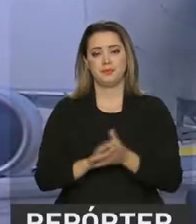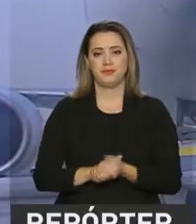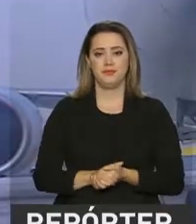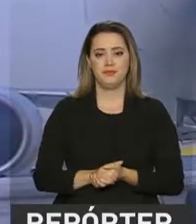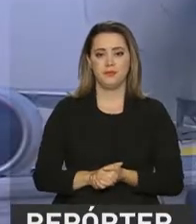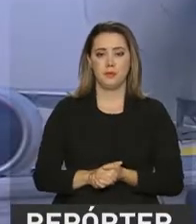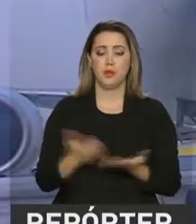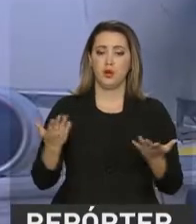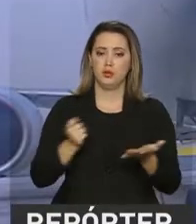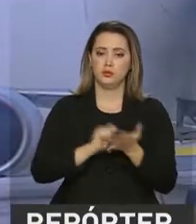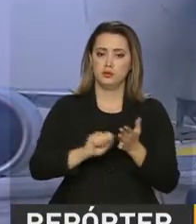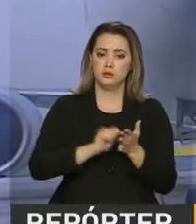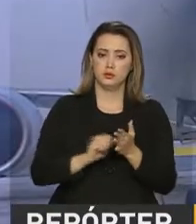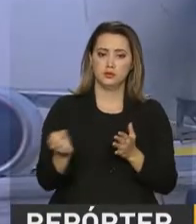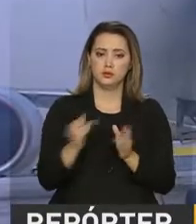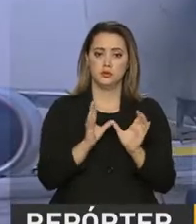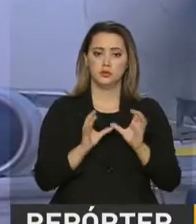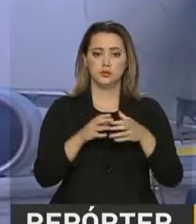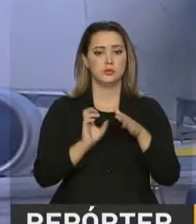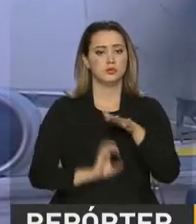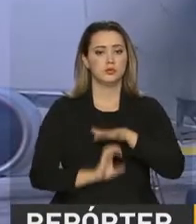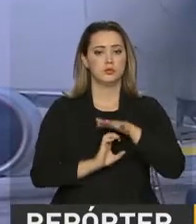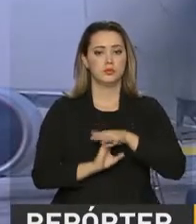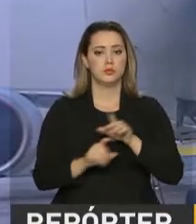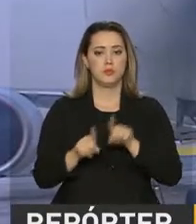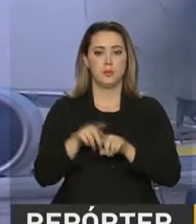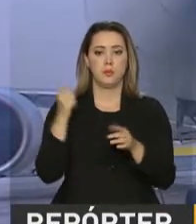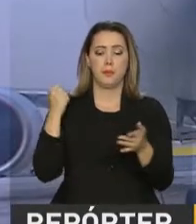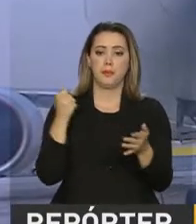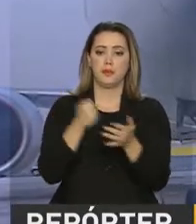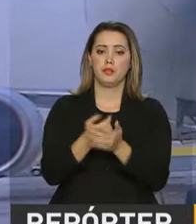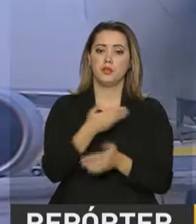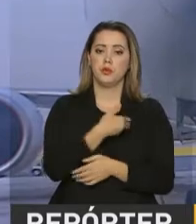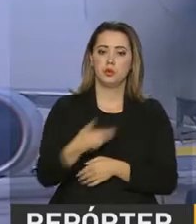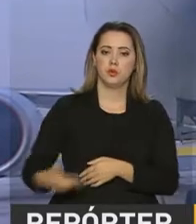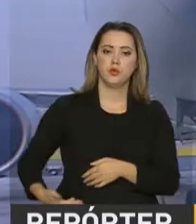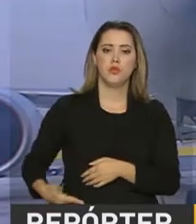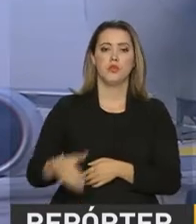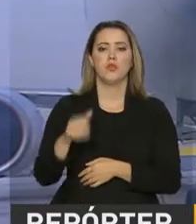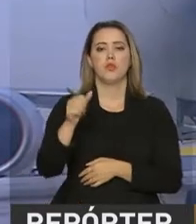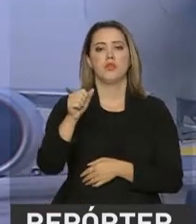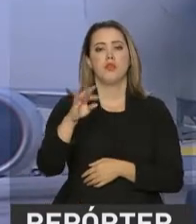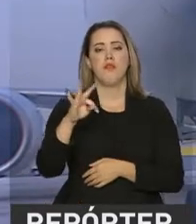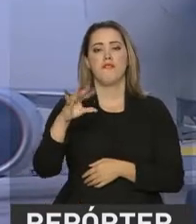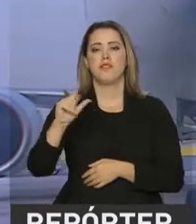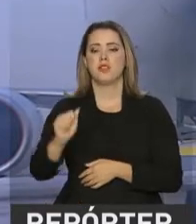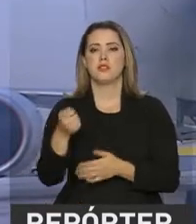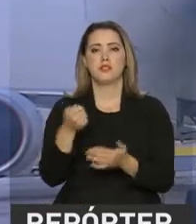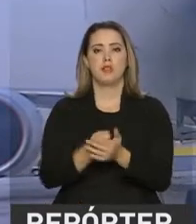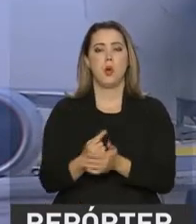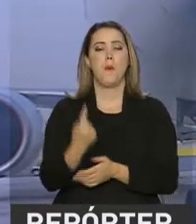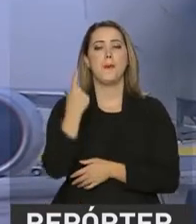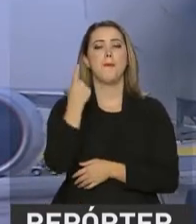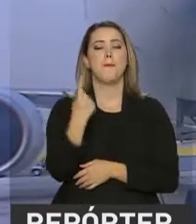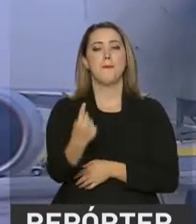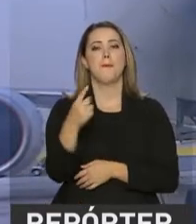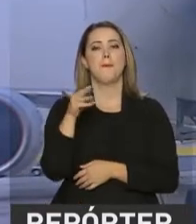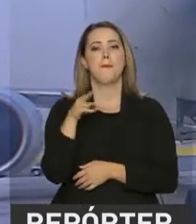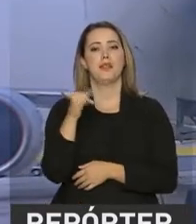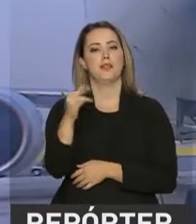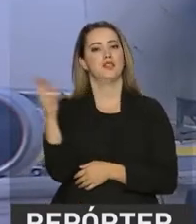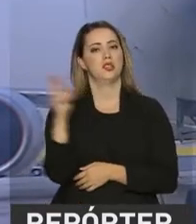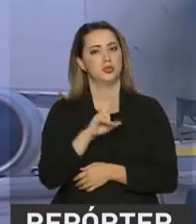os novos operadores vão pagar ao governo à vista cerca de 1 bilhão e 400 milhões de reais